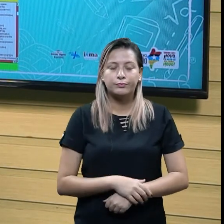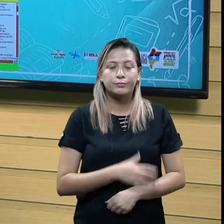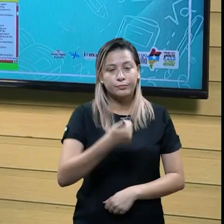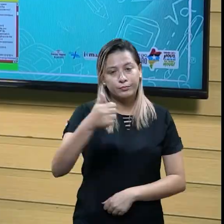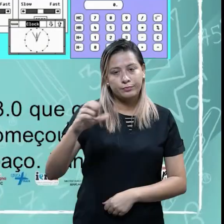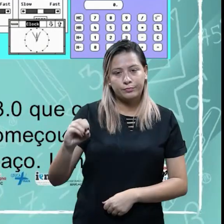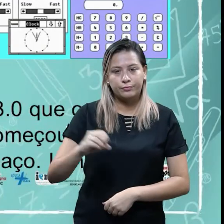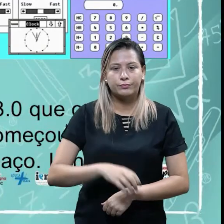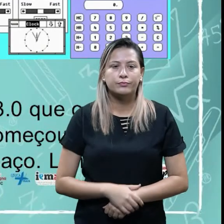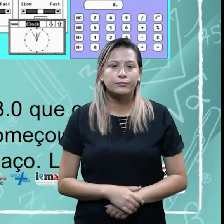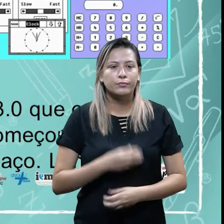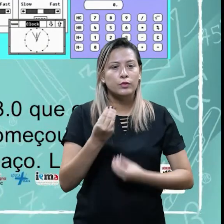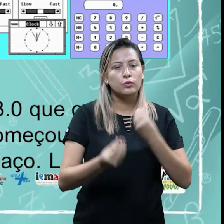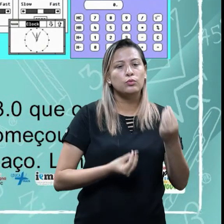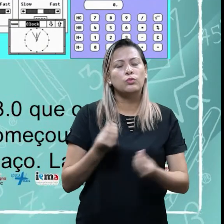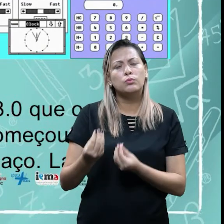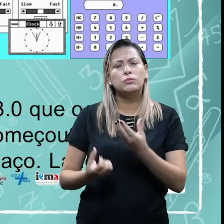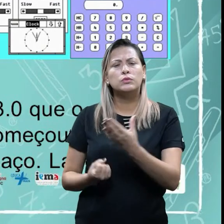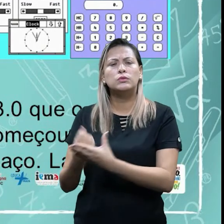evolução.